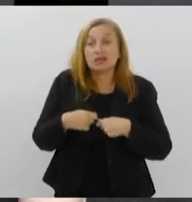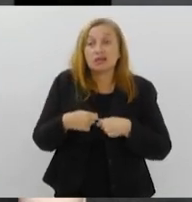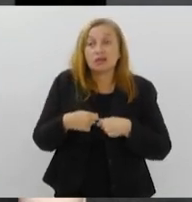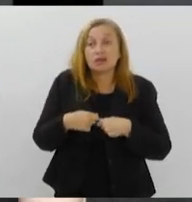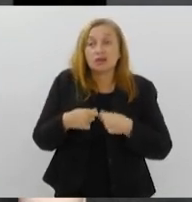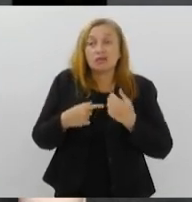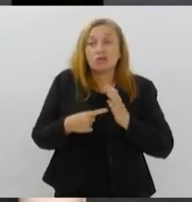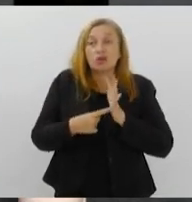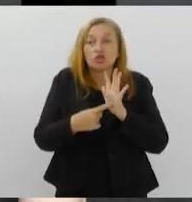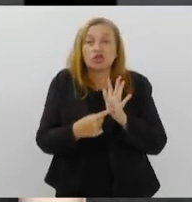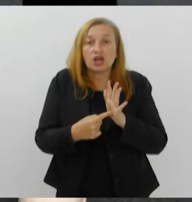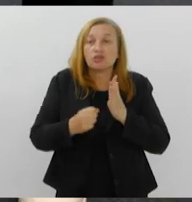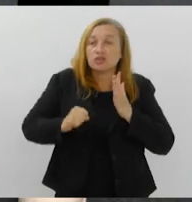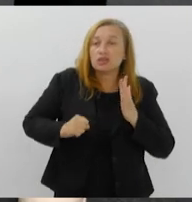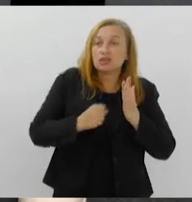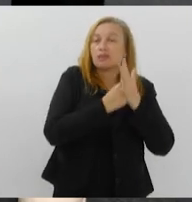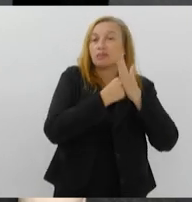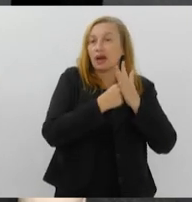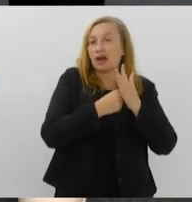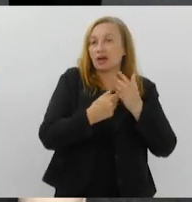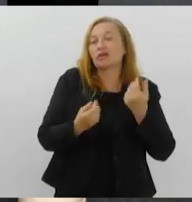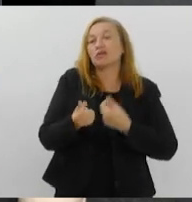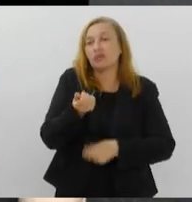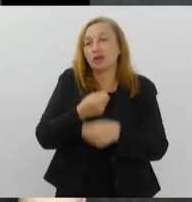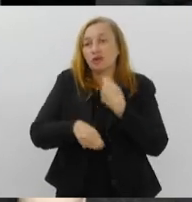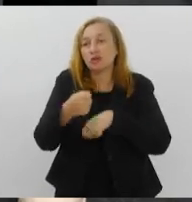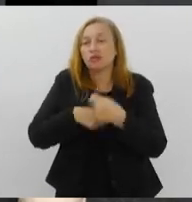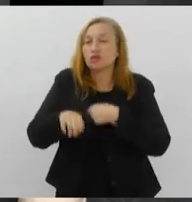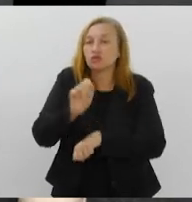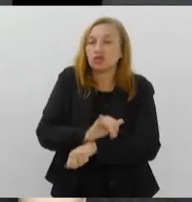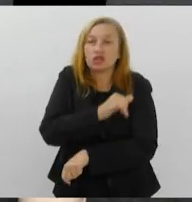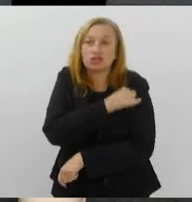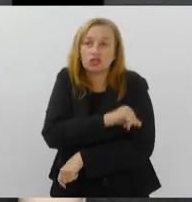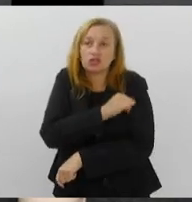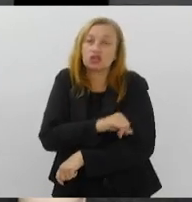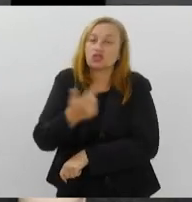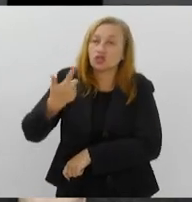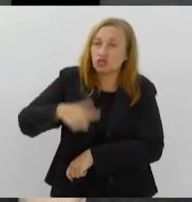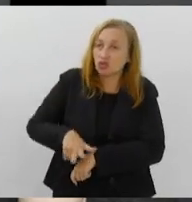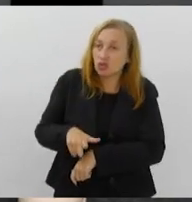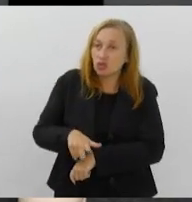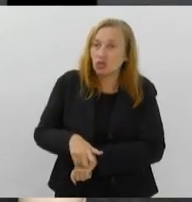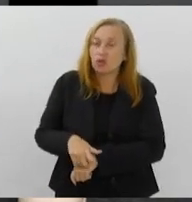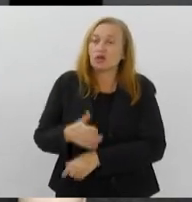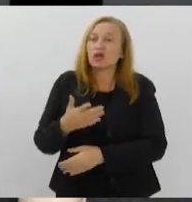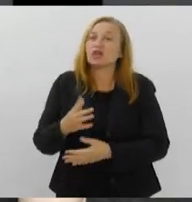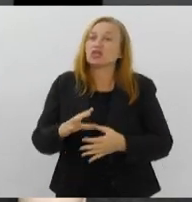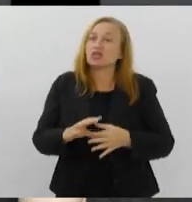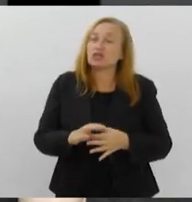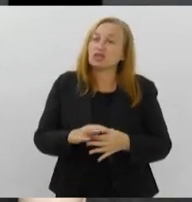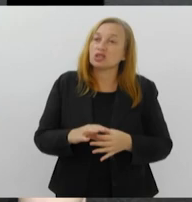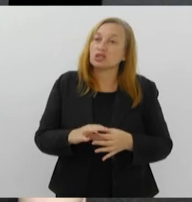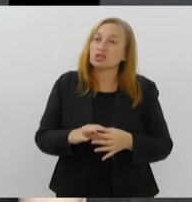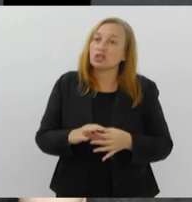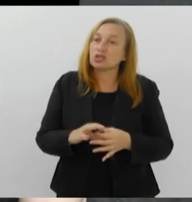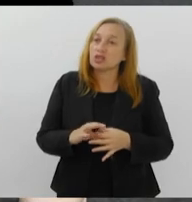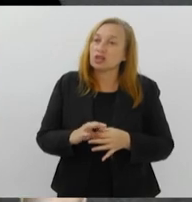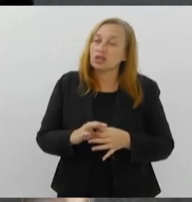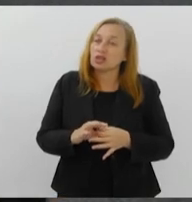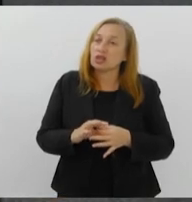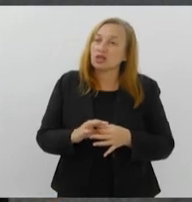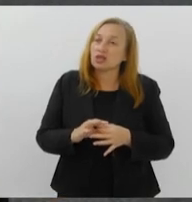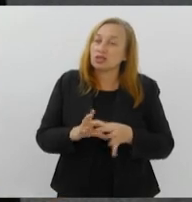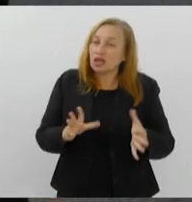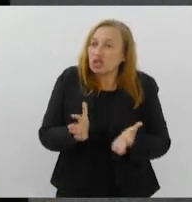os impactos que gera para a economia do Estado do Rio de Janeiro. Mais uma vez, a gente abre mão, né, de uma